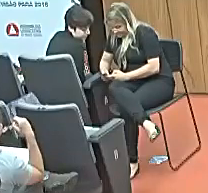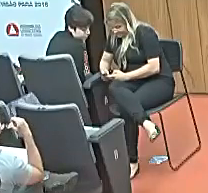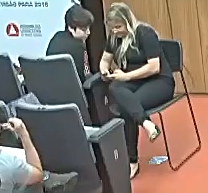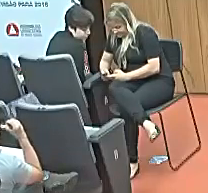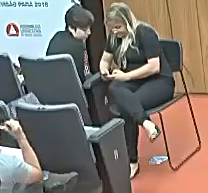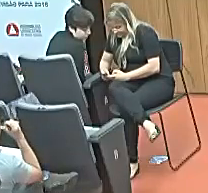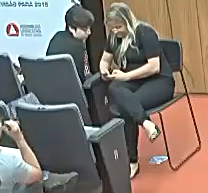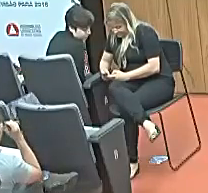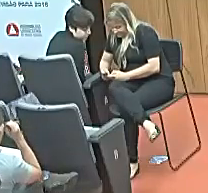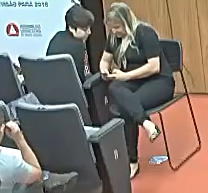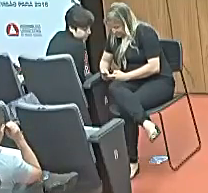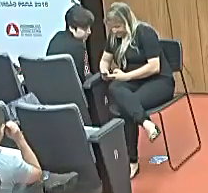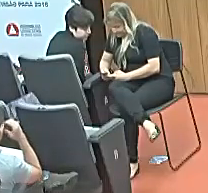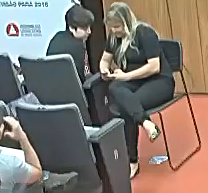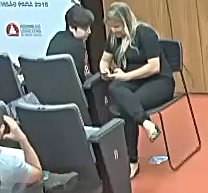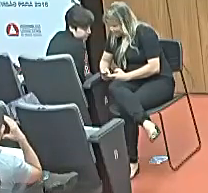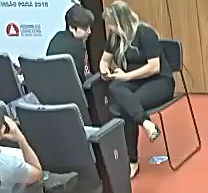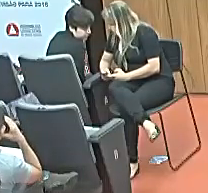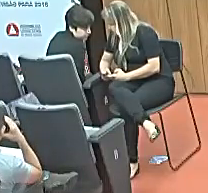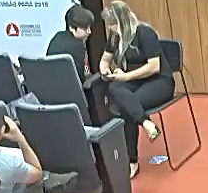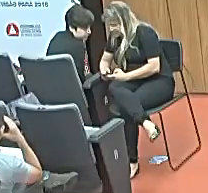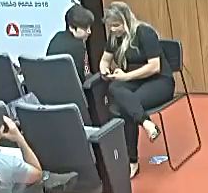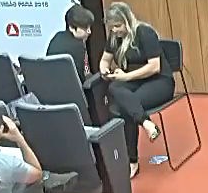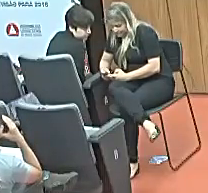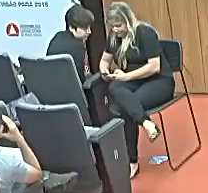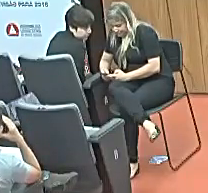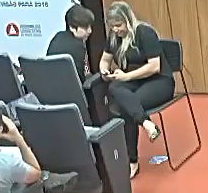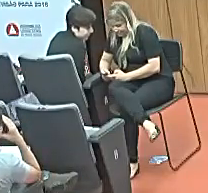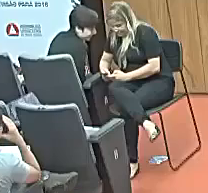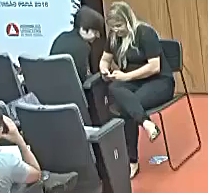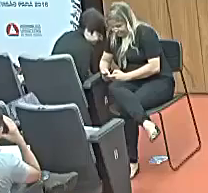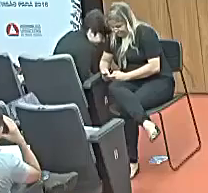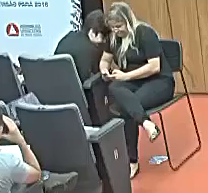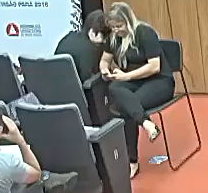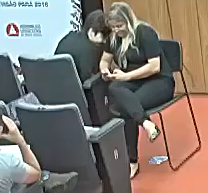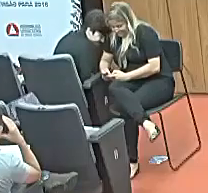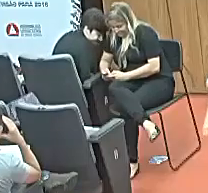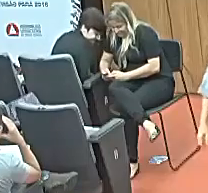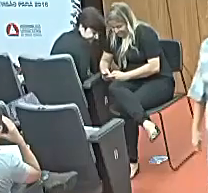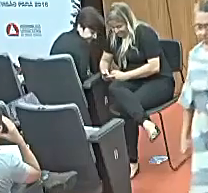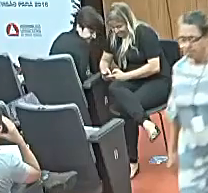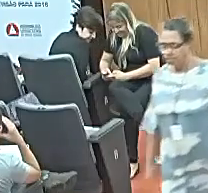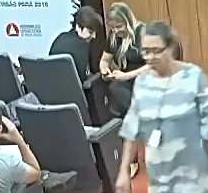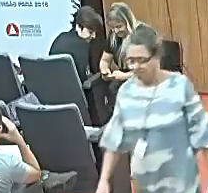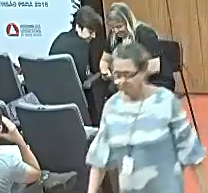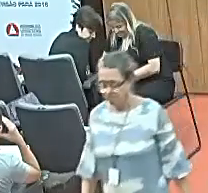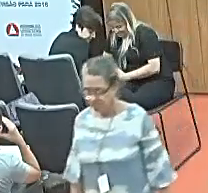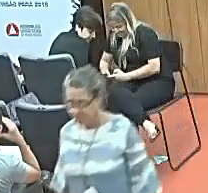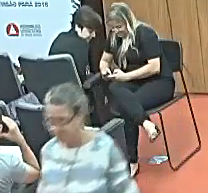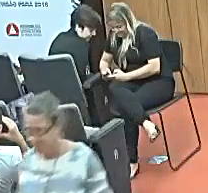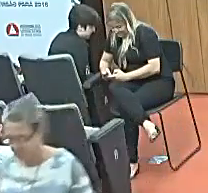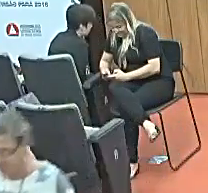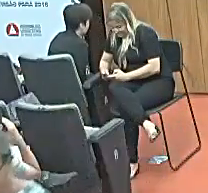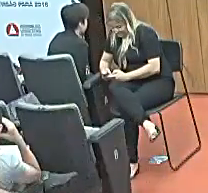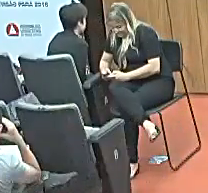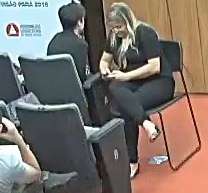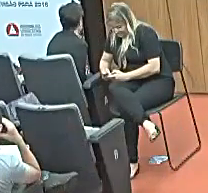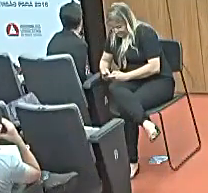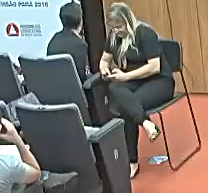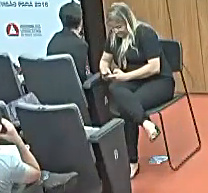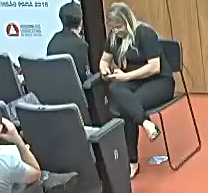proteção dos direitos à a públicos específicos com resultados das decisões foram